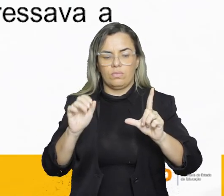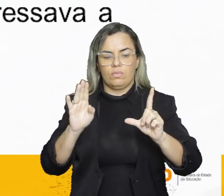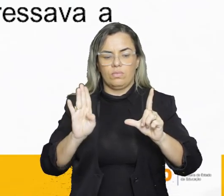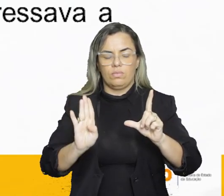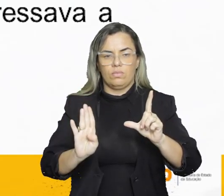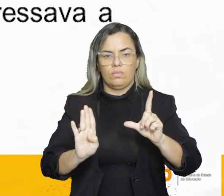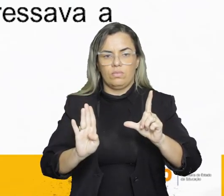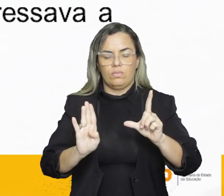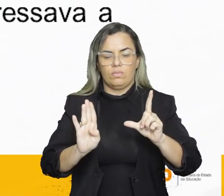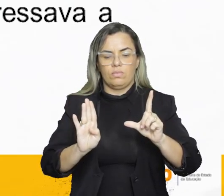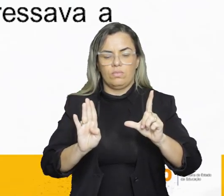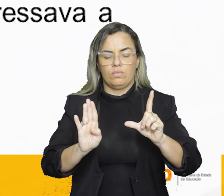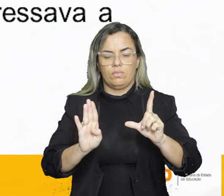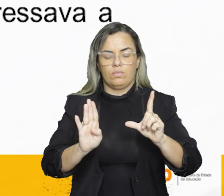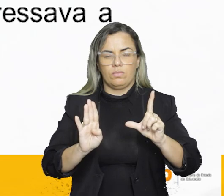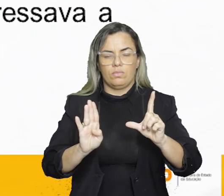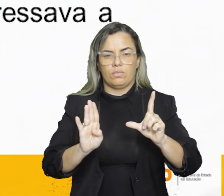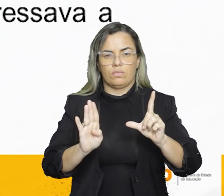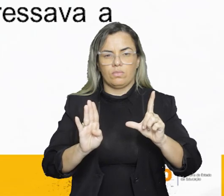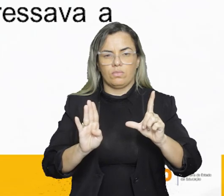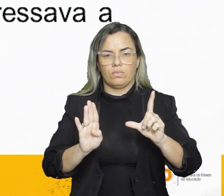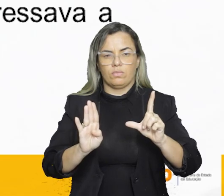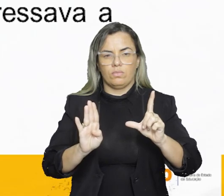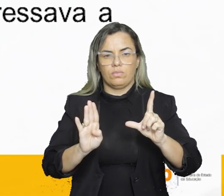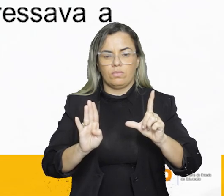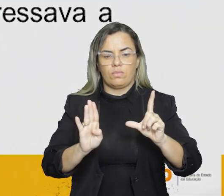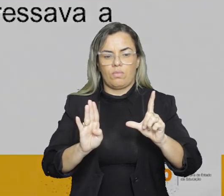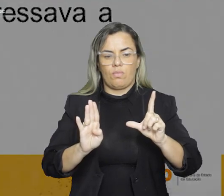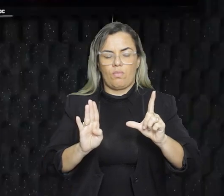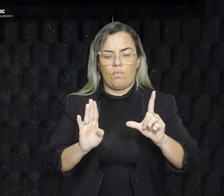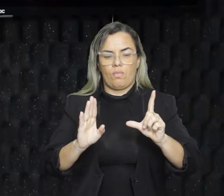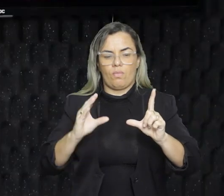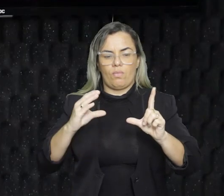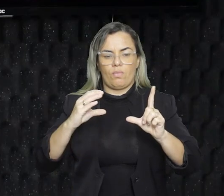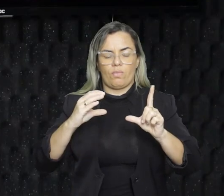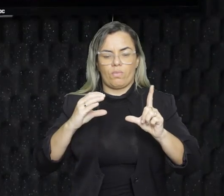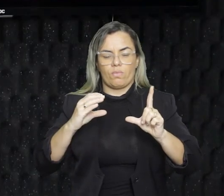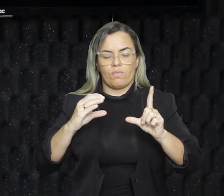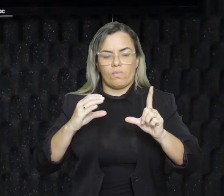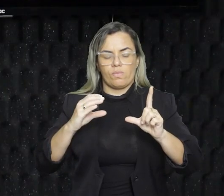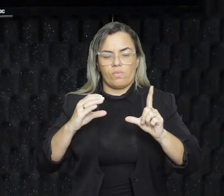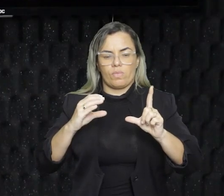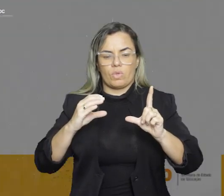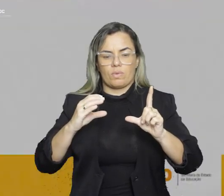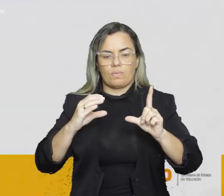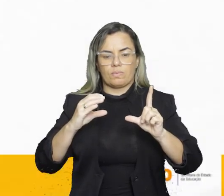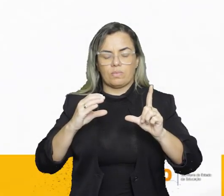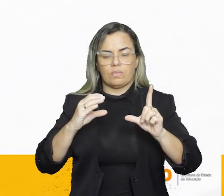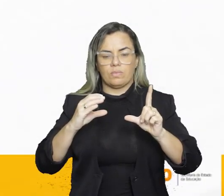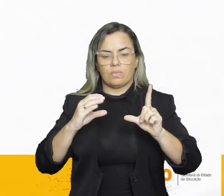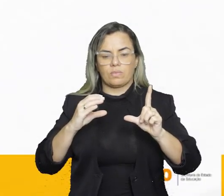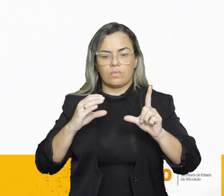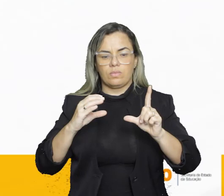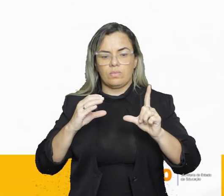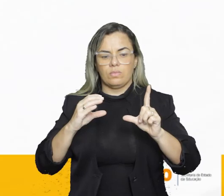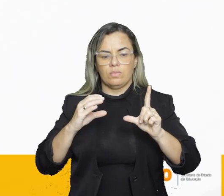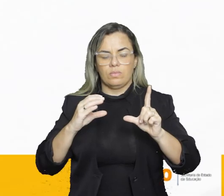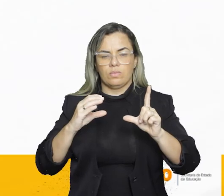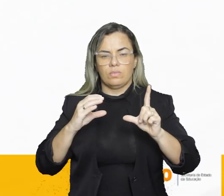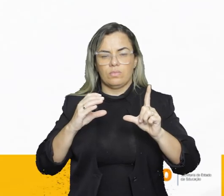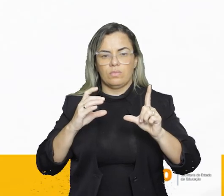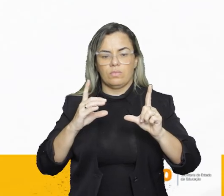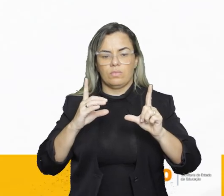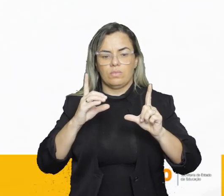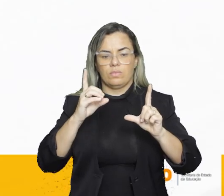B, reprodução de distinções sociais, C, prevenção da transmissão de